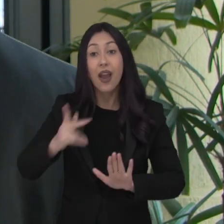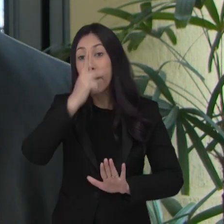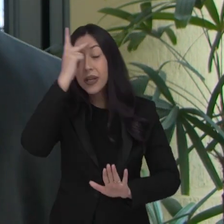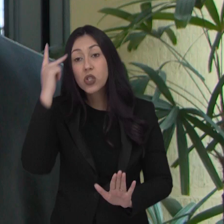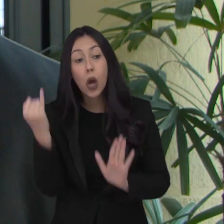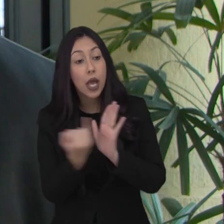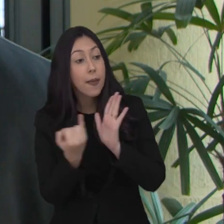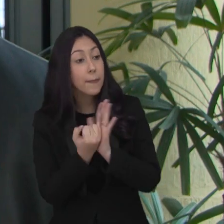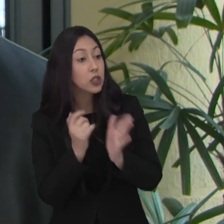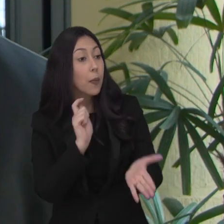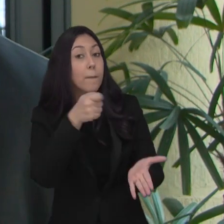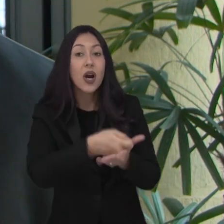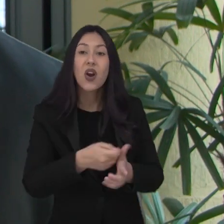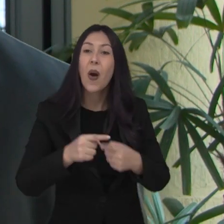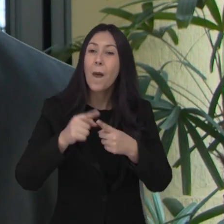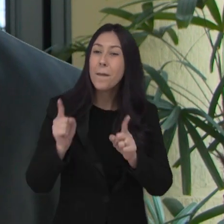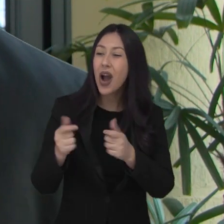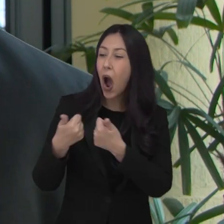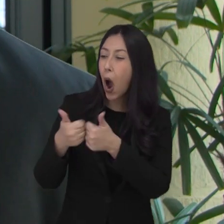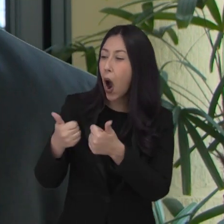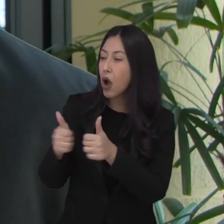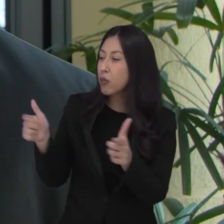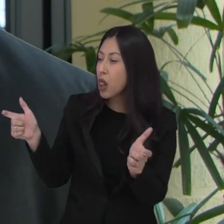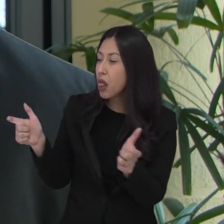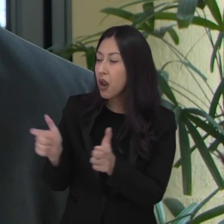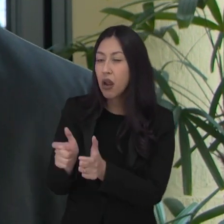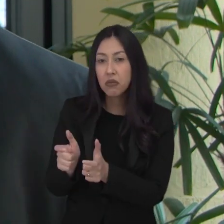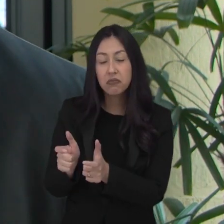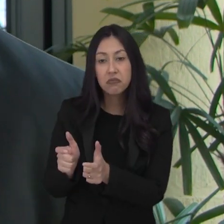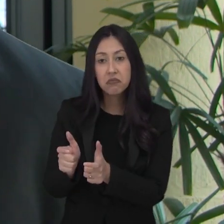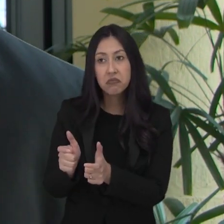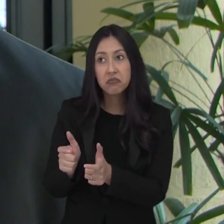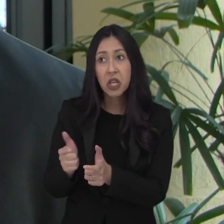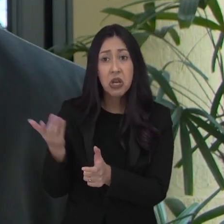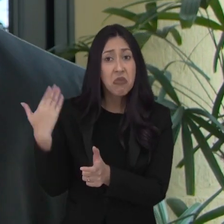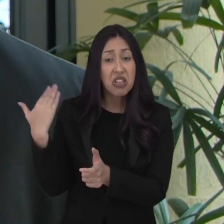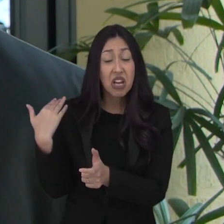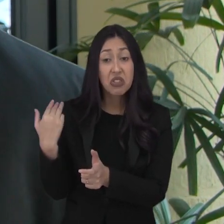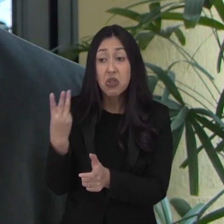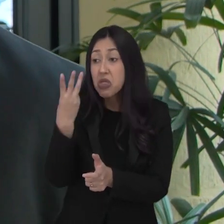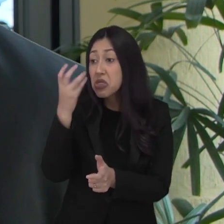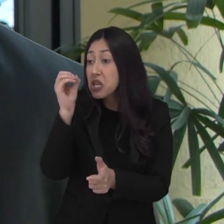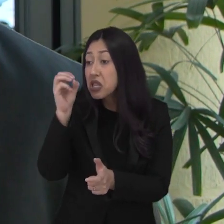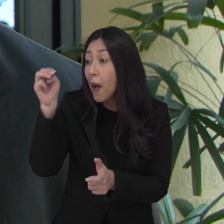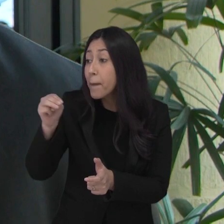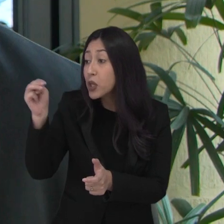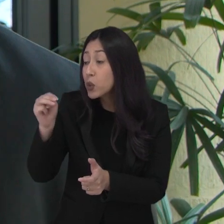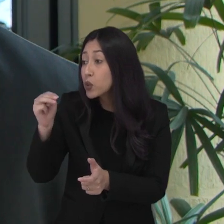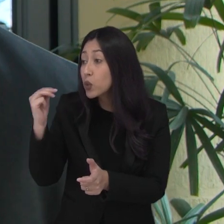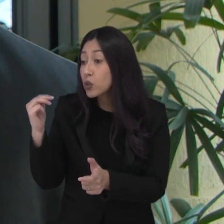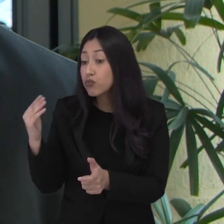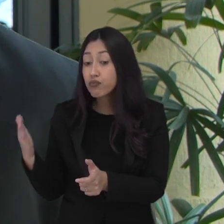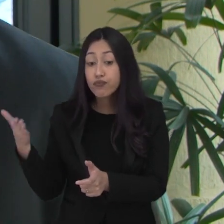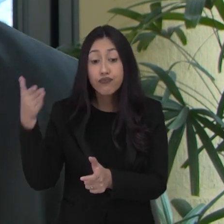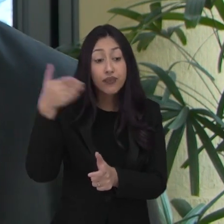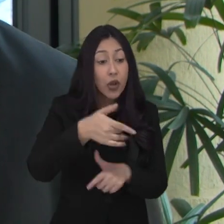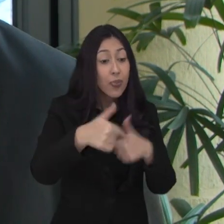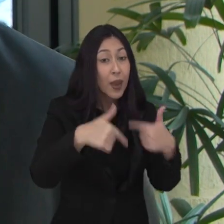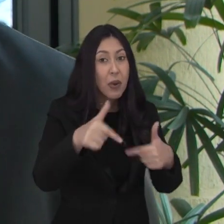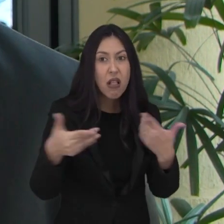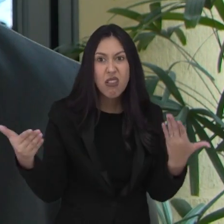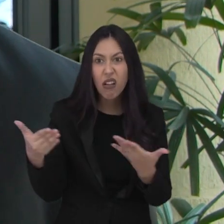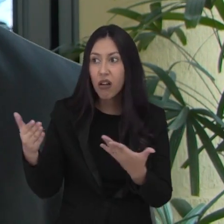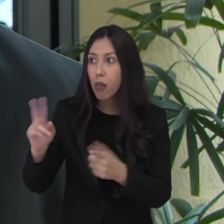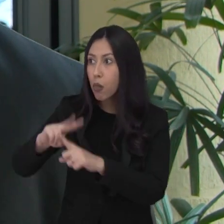de linhas para ele chegar até o trabalho. Então, ele já tinha uma viagem de 30 minutos, agora ele tem que ter uma viagem de 1 hora